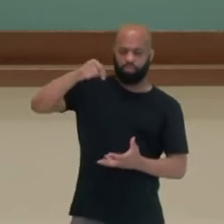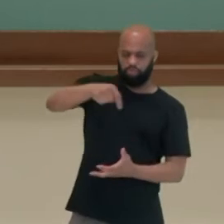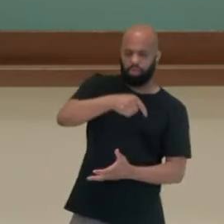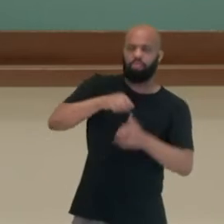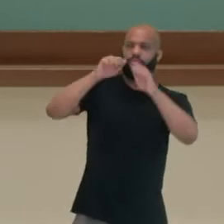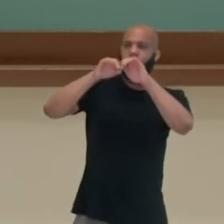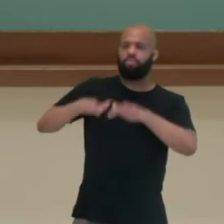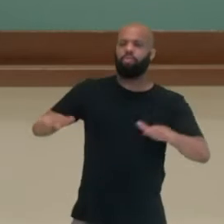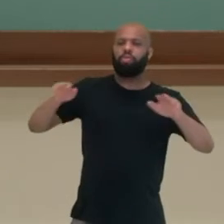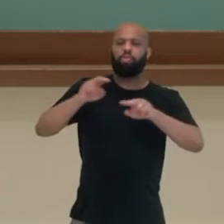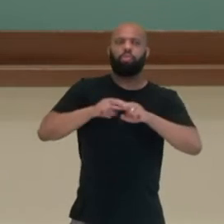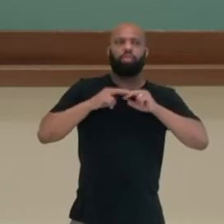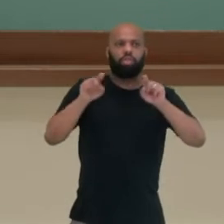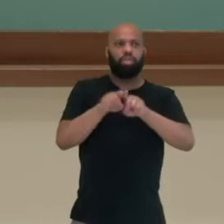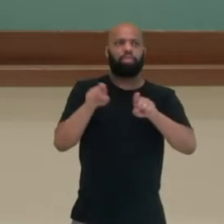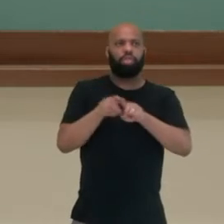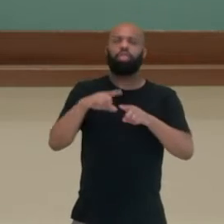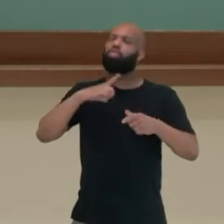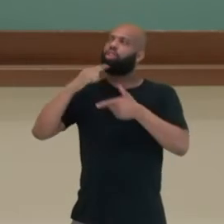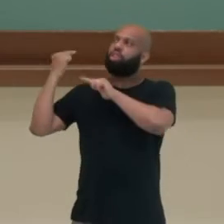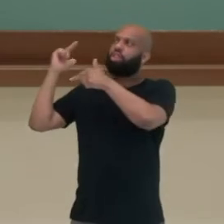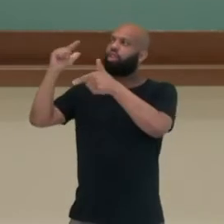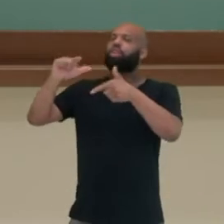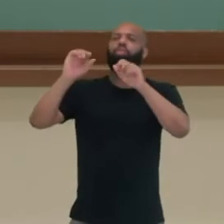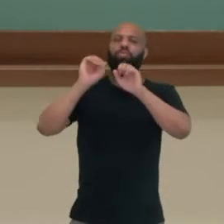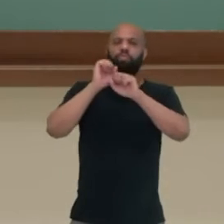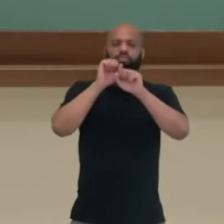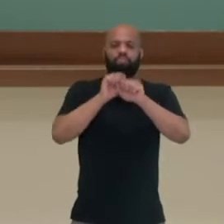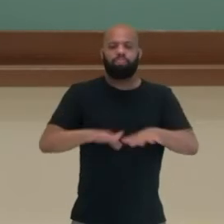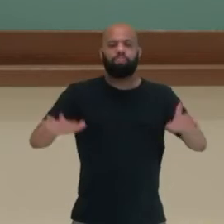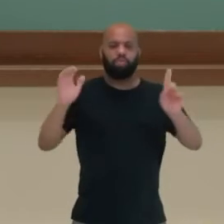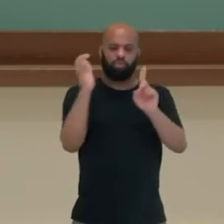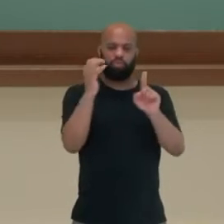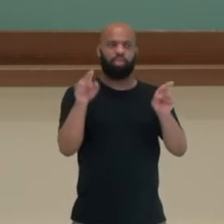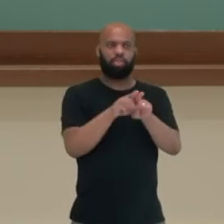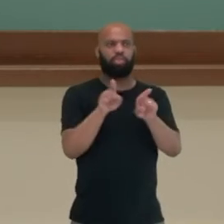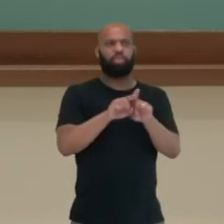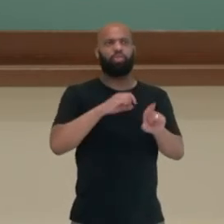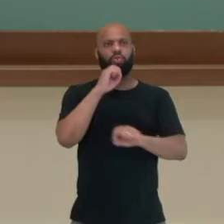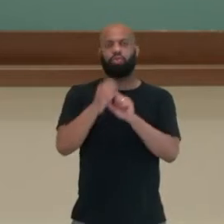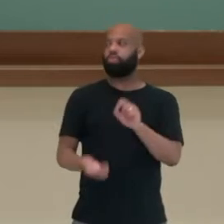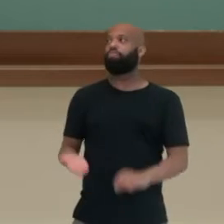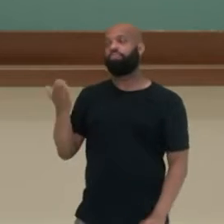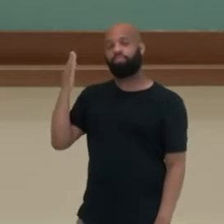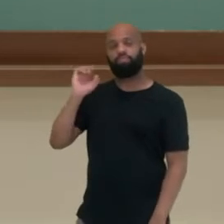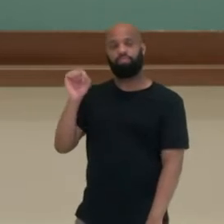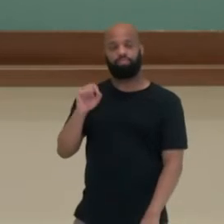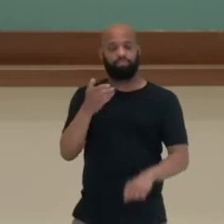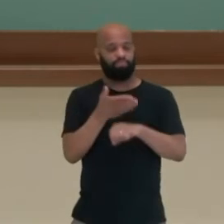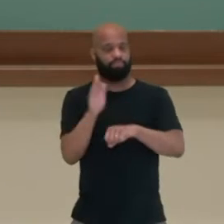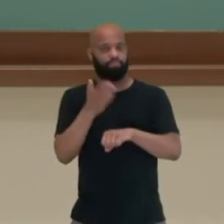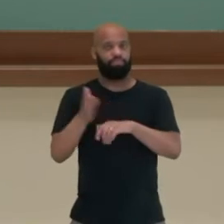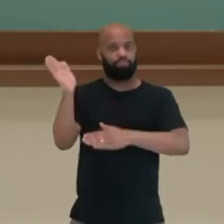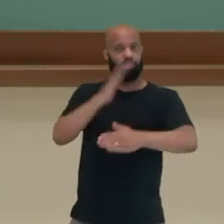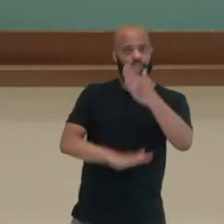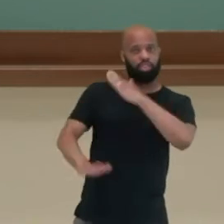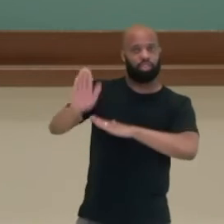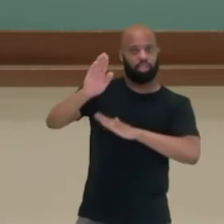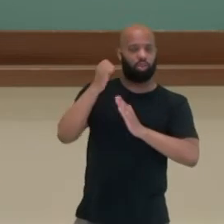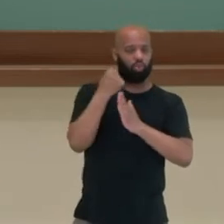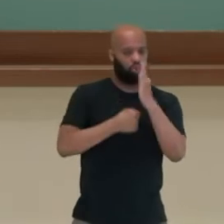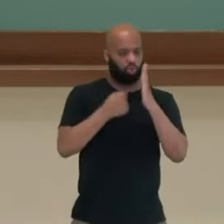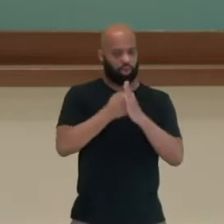e com isso, claro, levaram as suas tradições. Uma das suas tradições era a prática do Karatê, uma